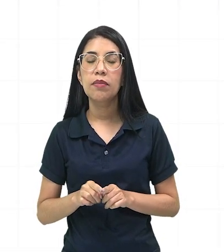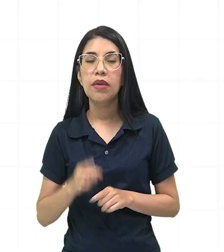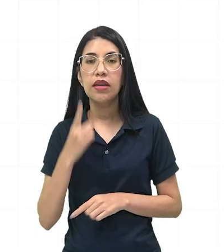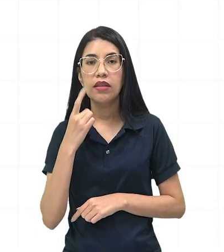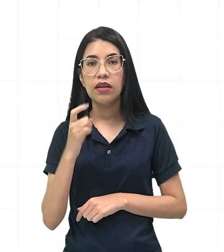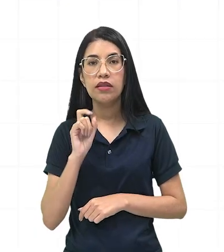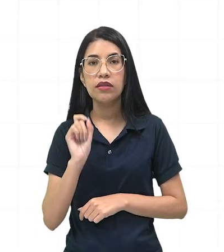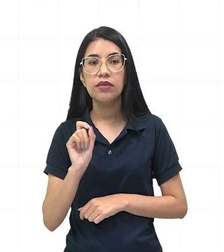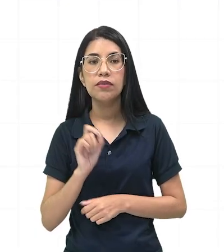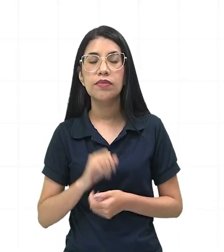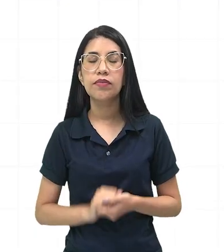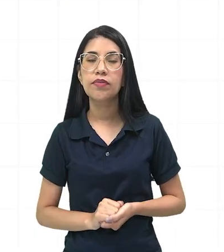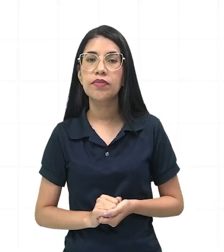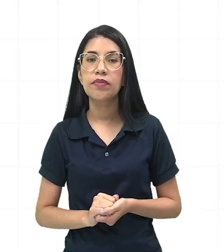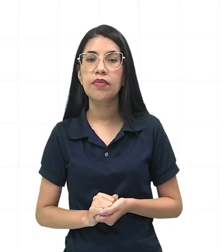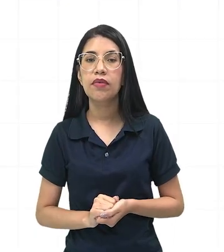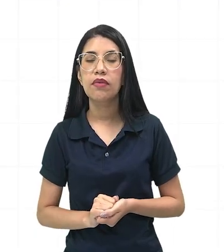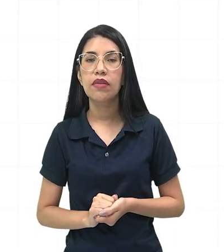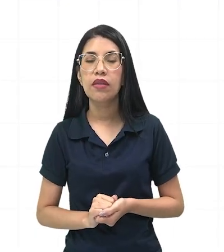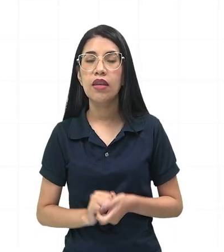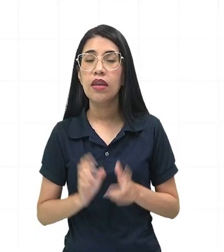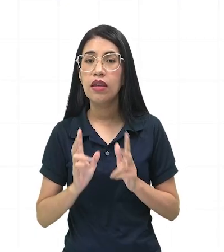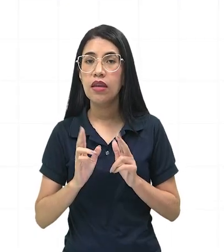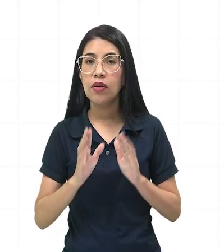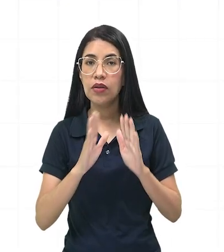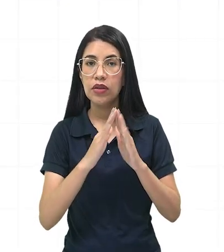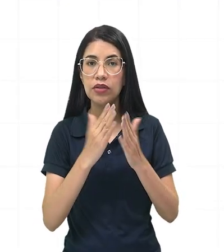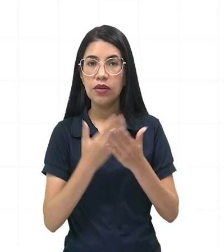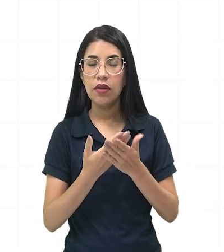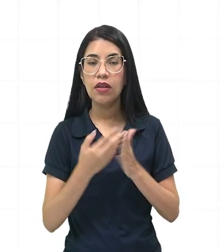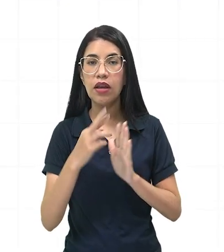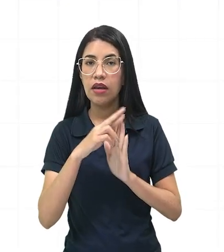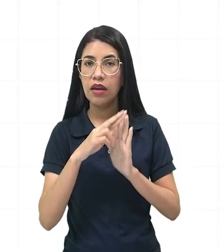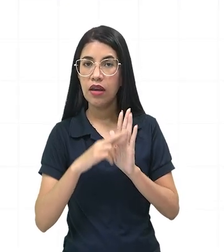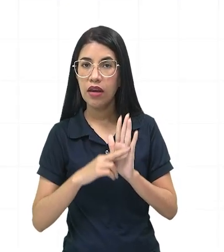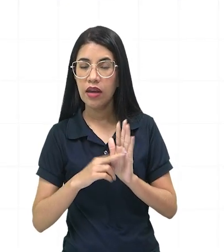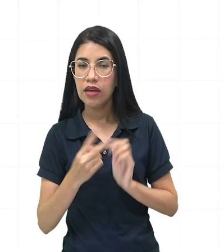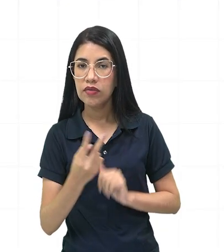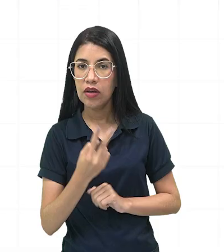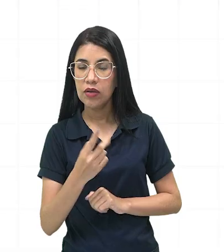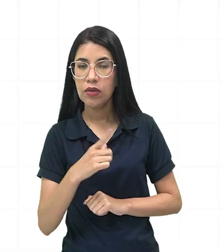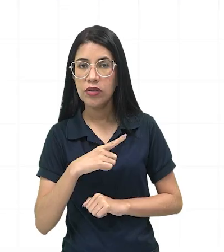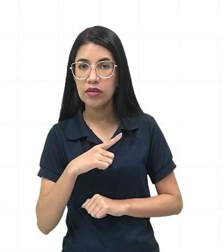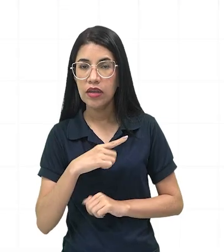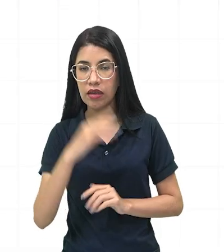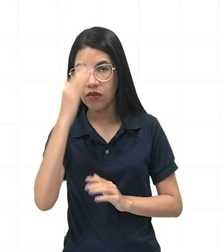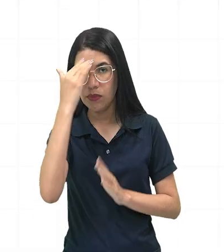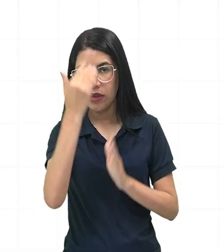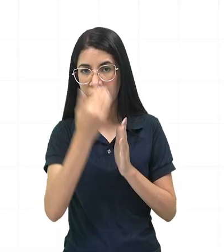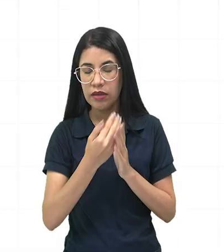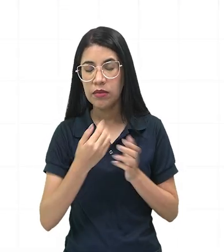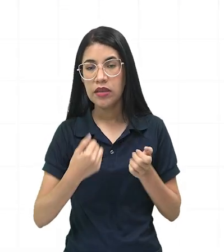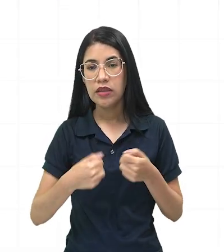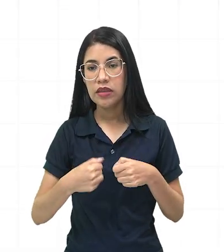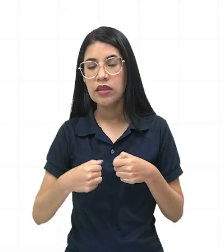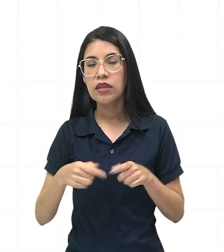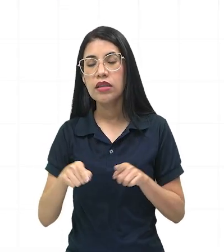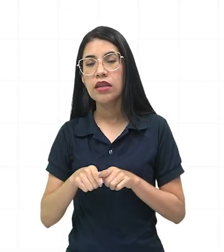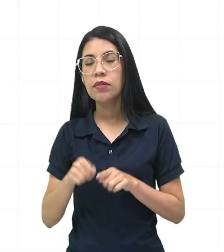próxima cartela, né? Assim como em uma escola temos regras e valores que precisamos seguir, as religiões também